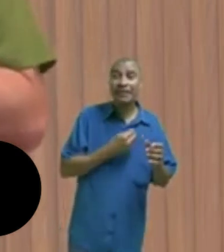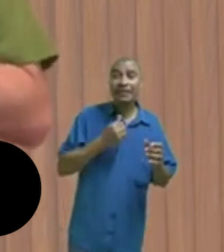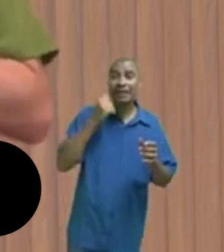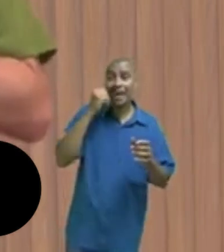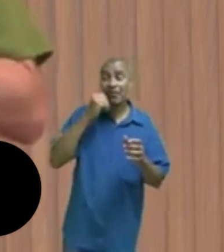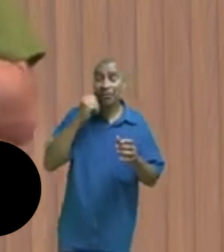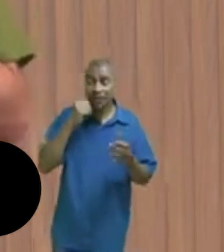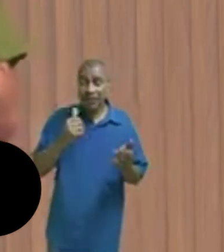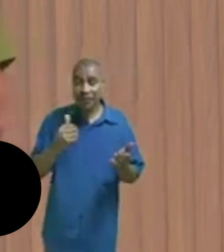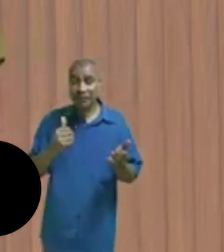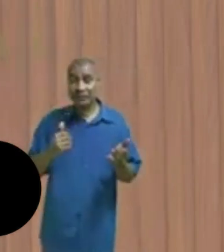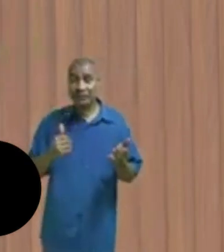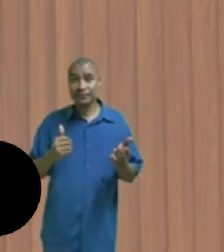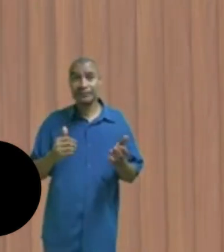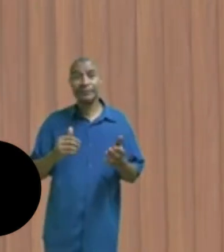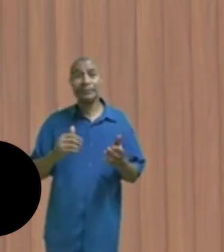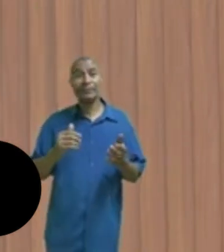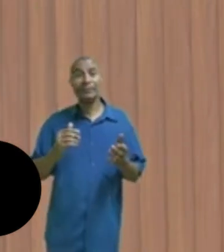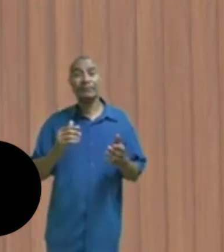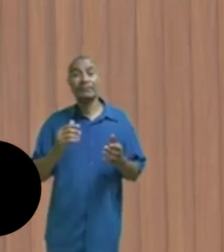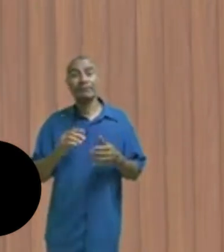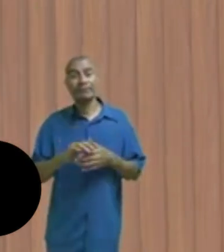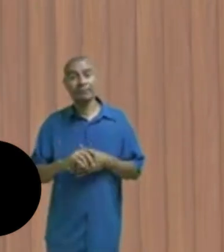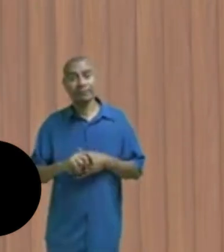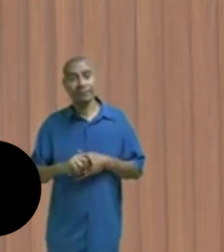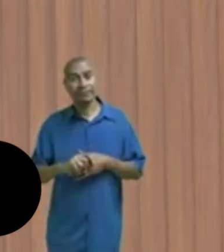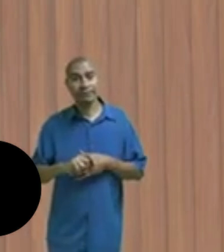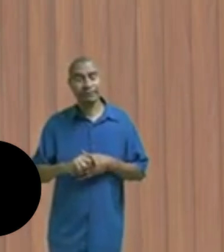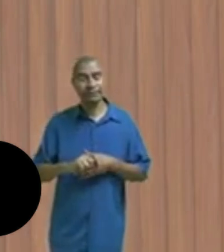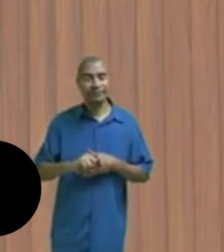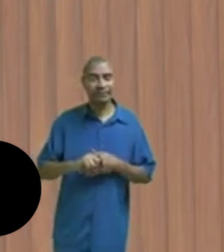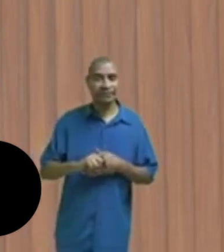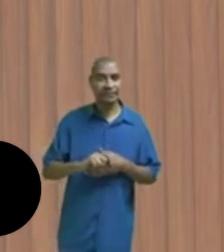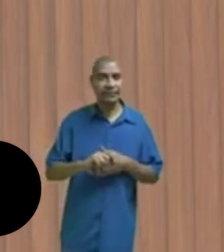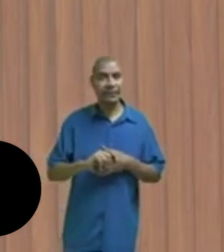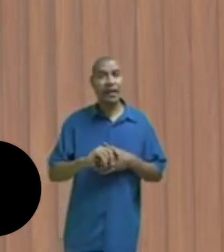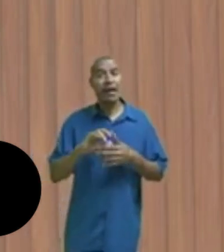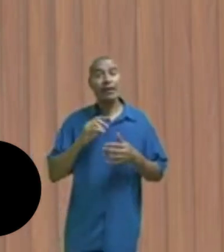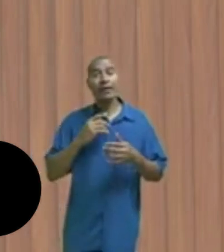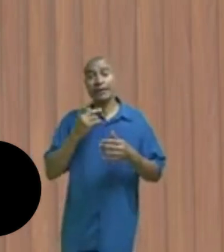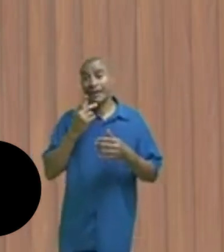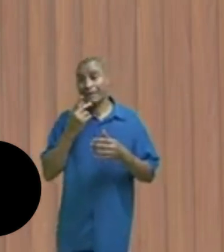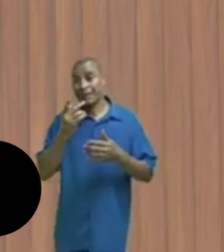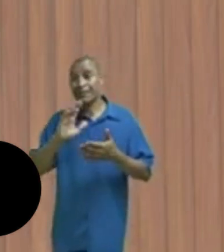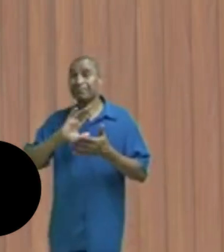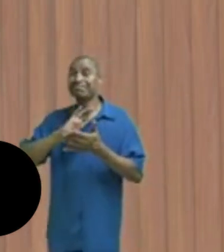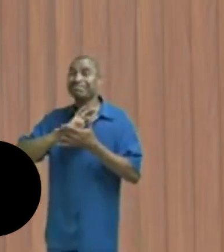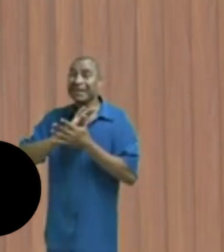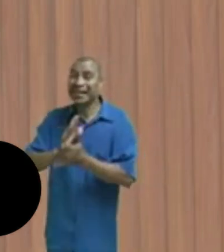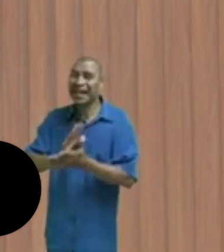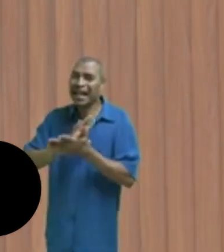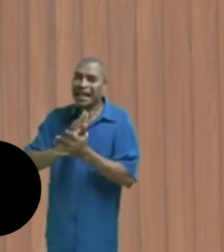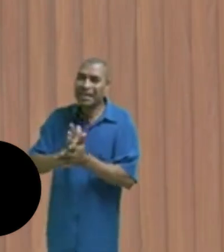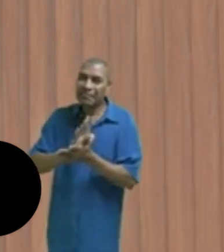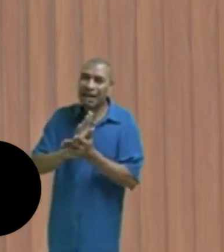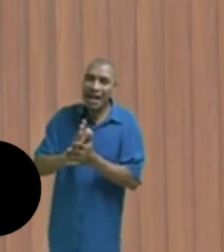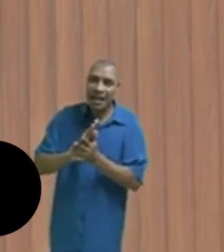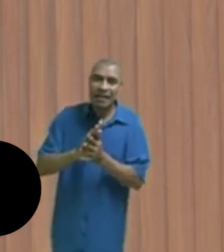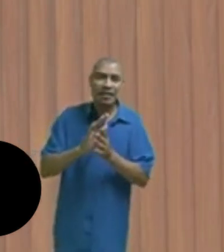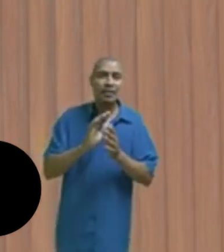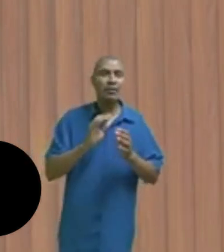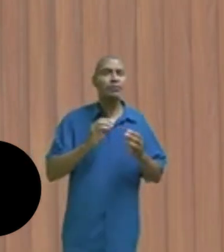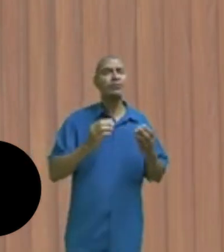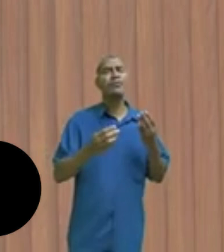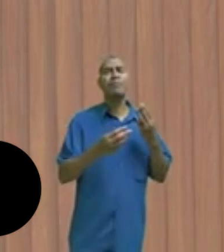dos samaritanos, do caldeamento sucessivo, da discriminação com os judeus, do poço de